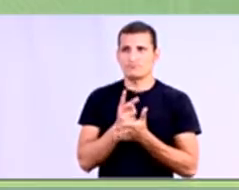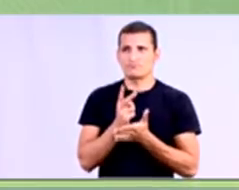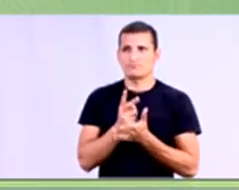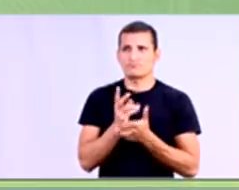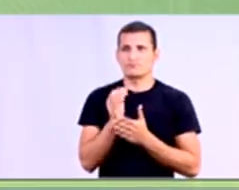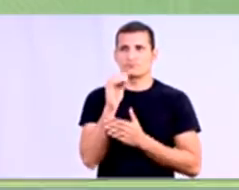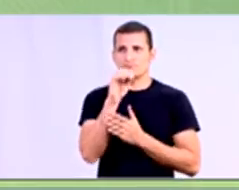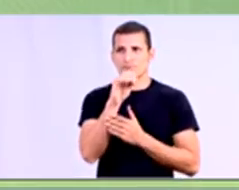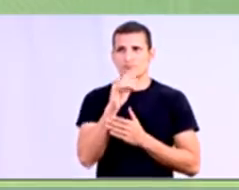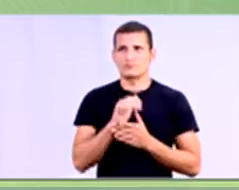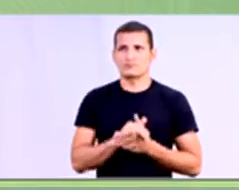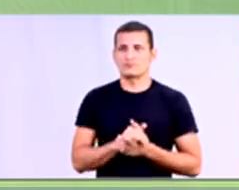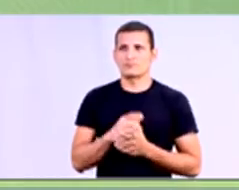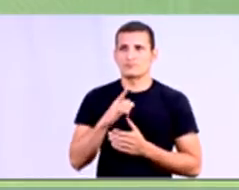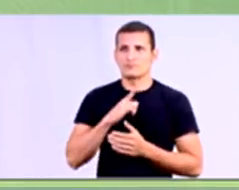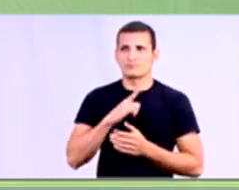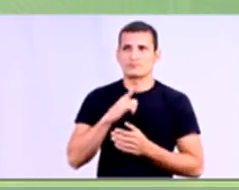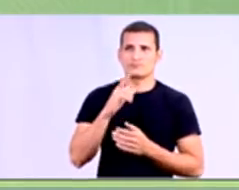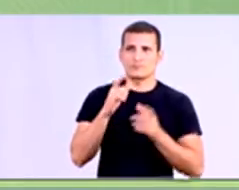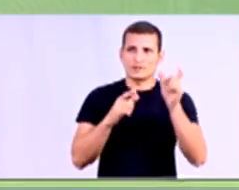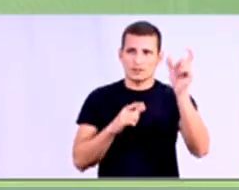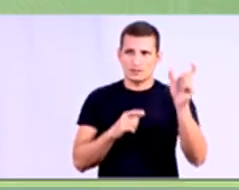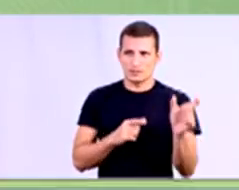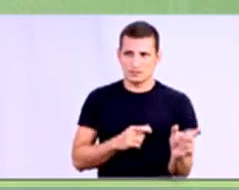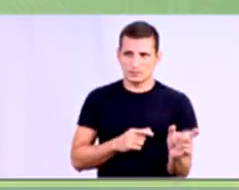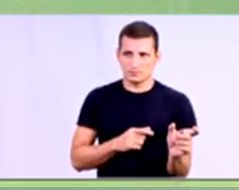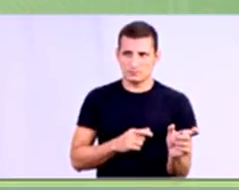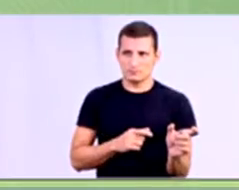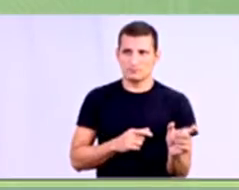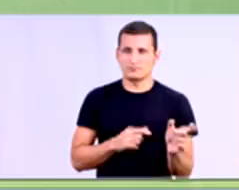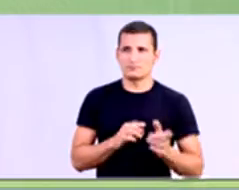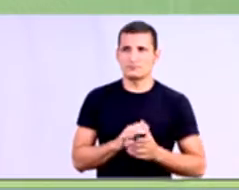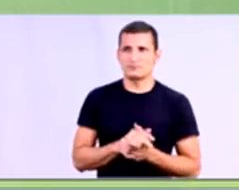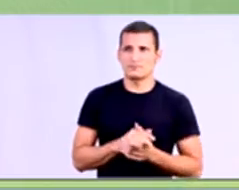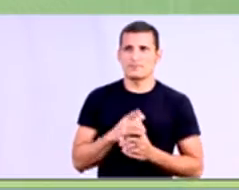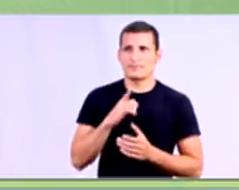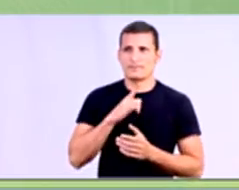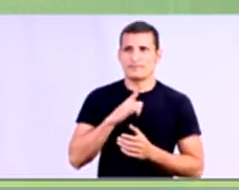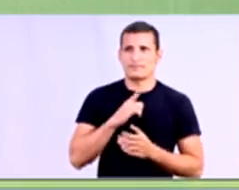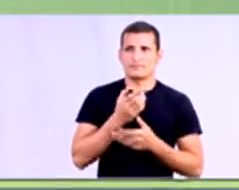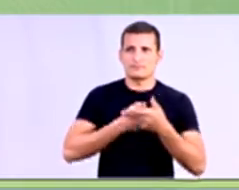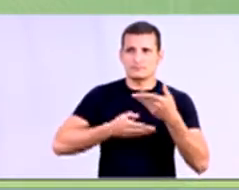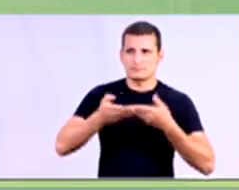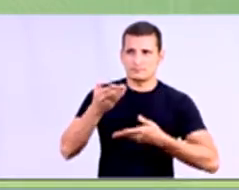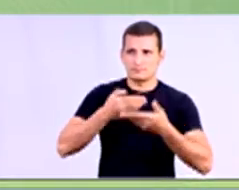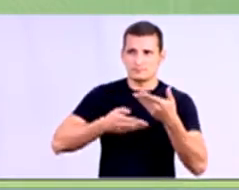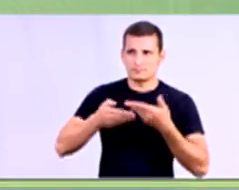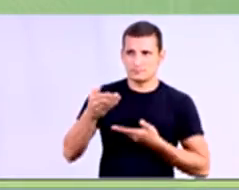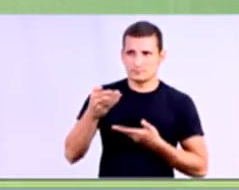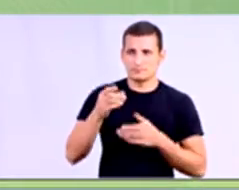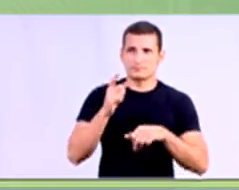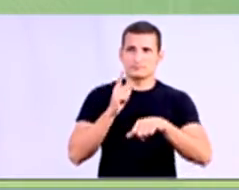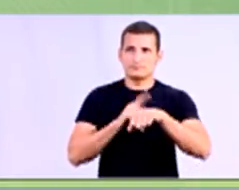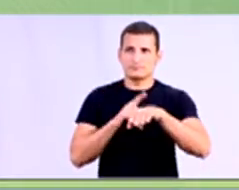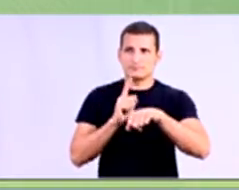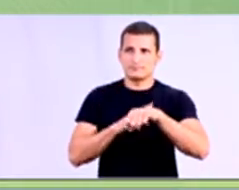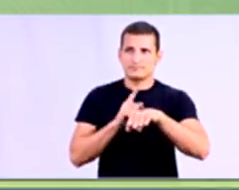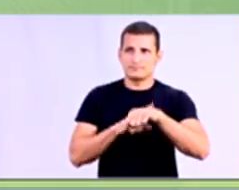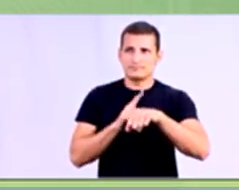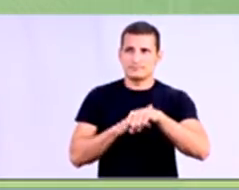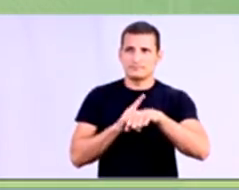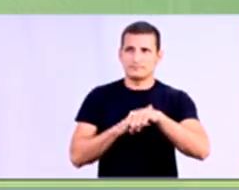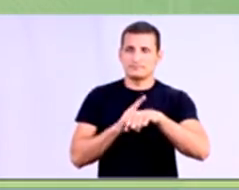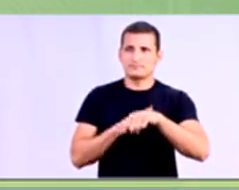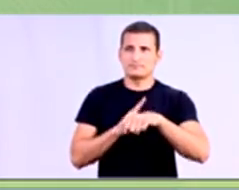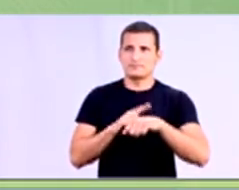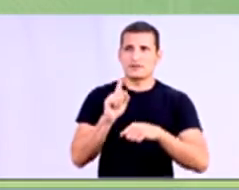numa sequência, onde eu tenho o cliente, e ele vai ter uma pequena interação de tempo aqui, que é